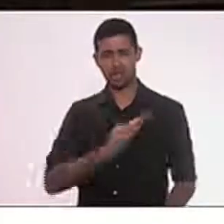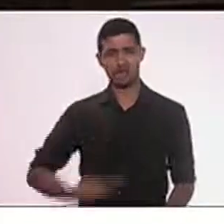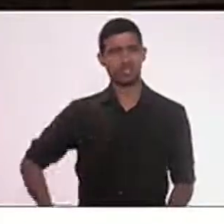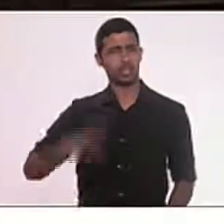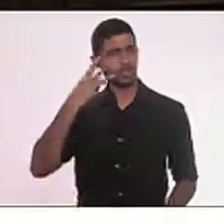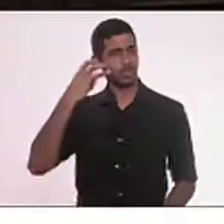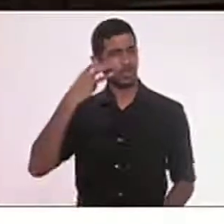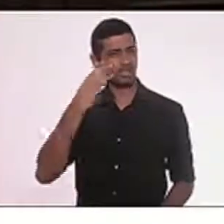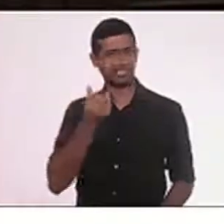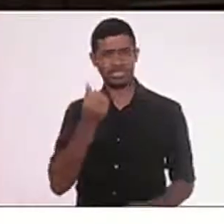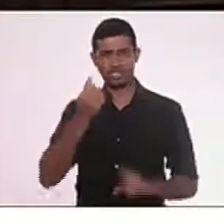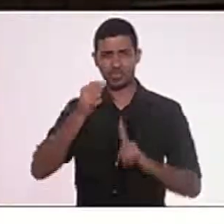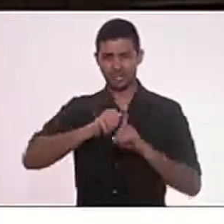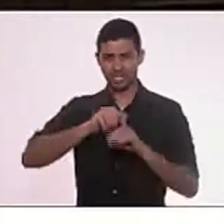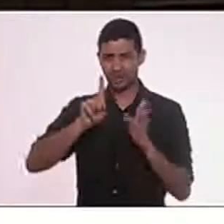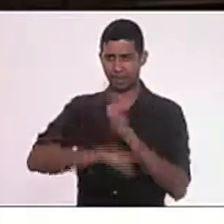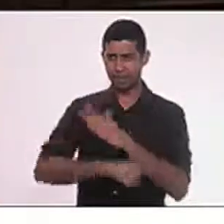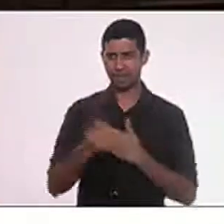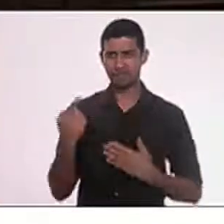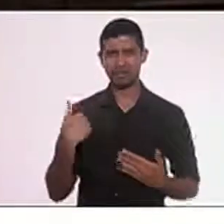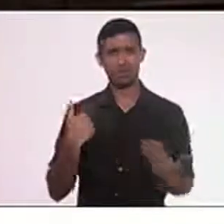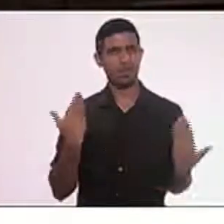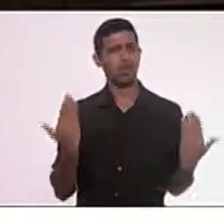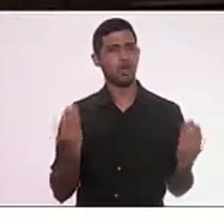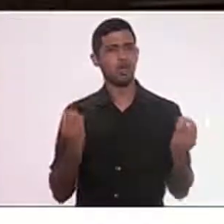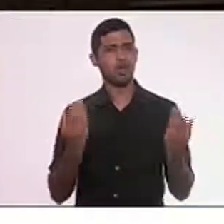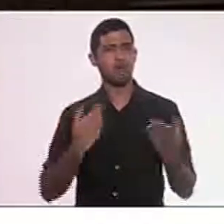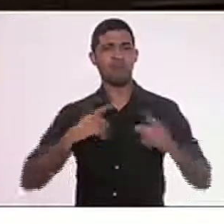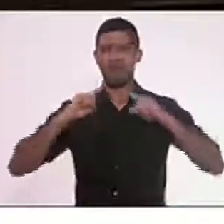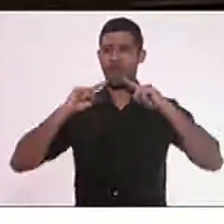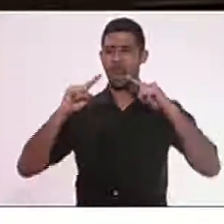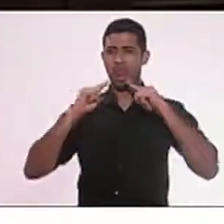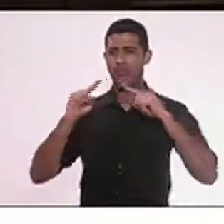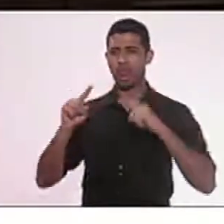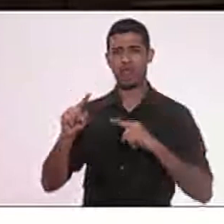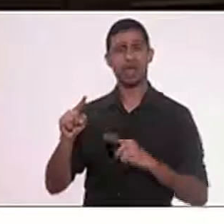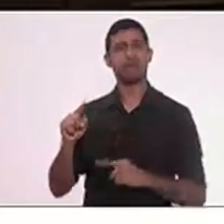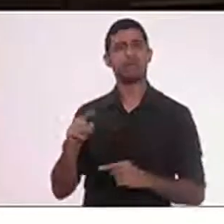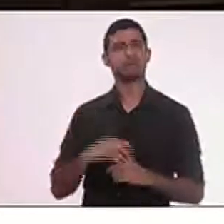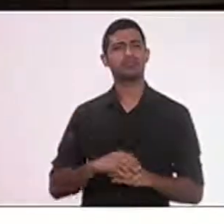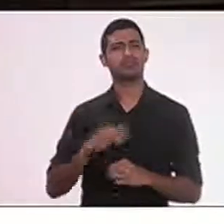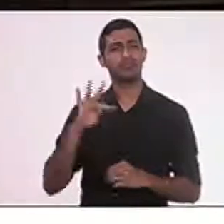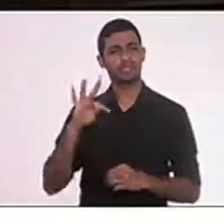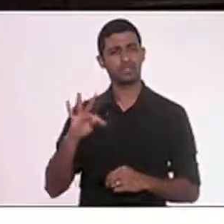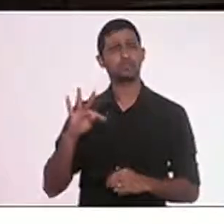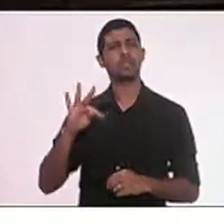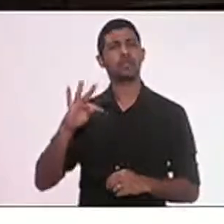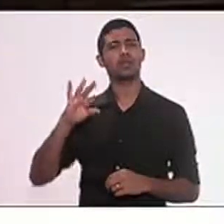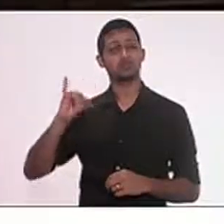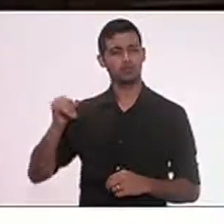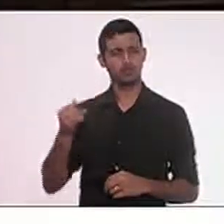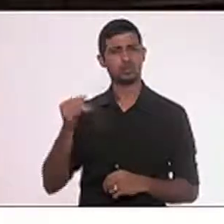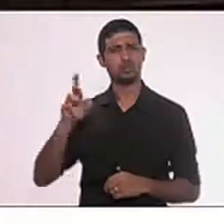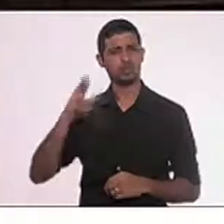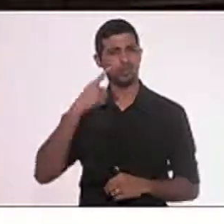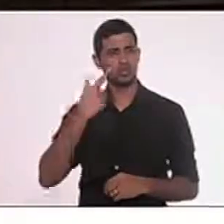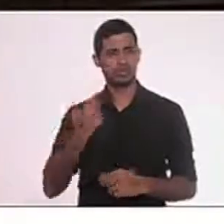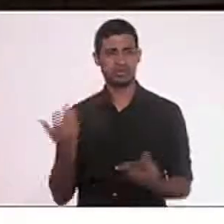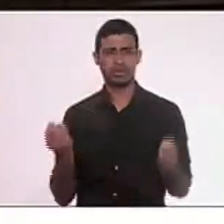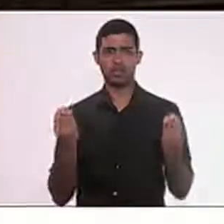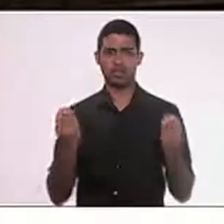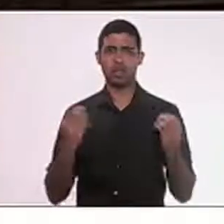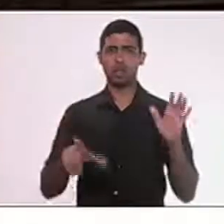menos de 6 meses de governo, questionar o Tribunal de Justiça, pedir socorro ao Tribunal de Justiça para declarar inconstitucional uma lei